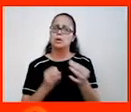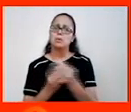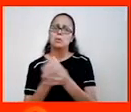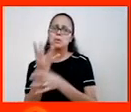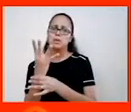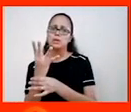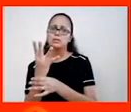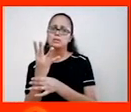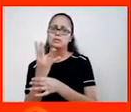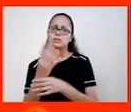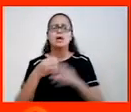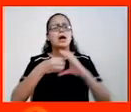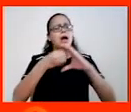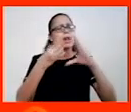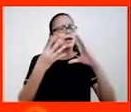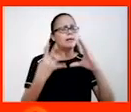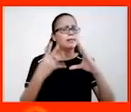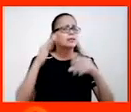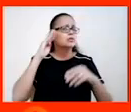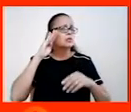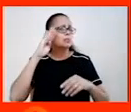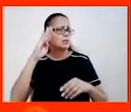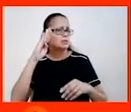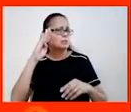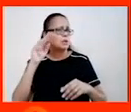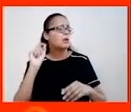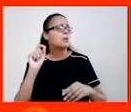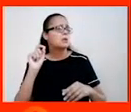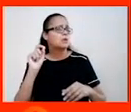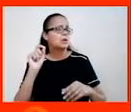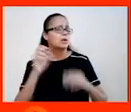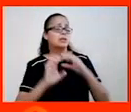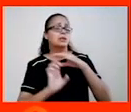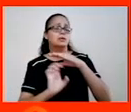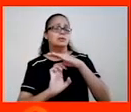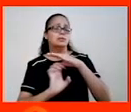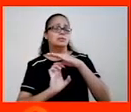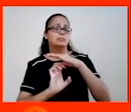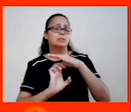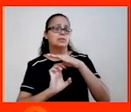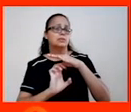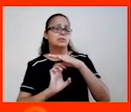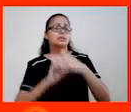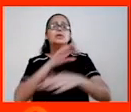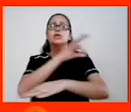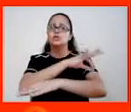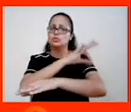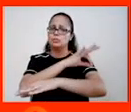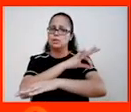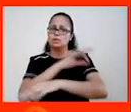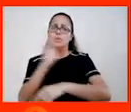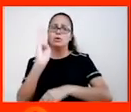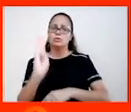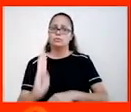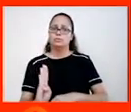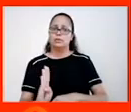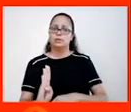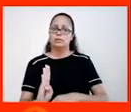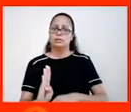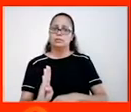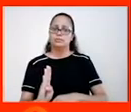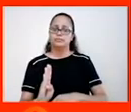ocorre? Então, qual é a característica principal, né, das refinarias aí de petróleo do nosso país? Nós